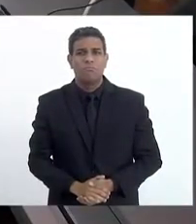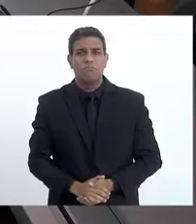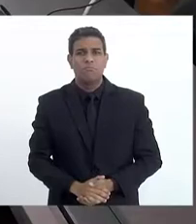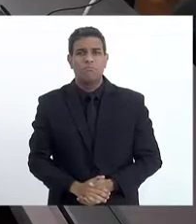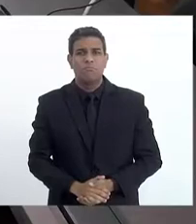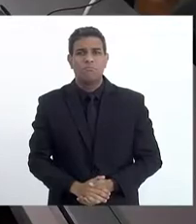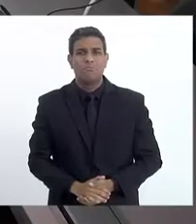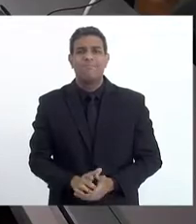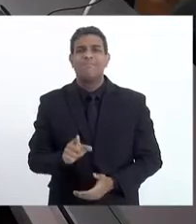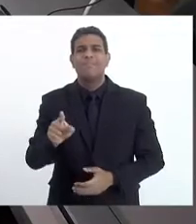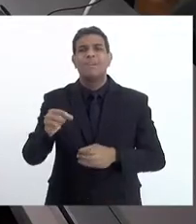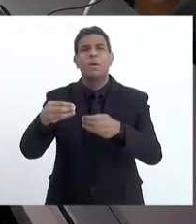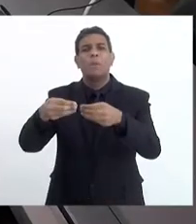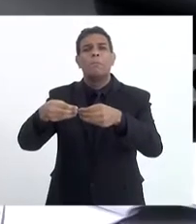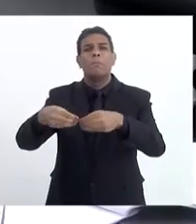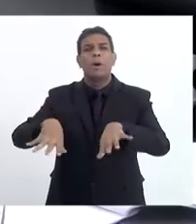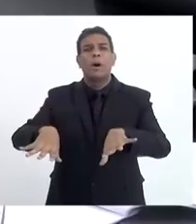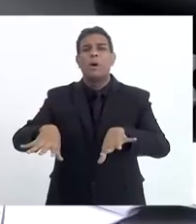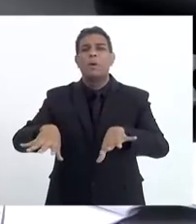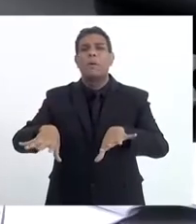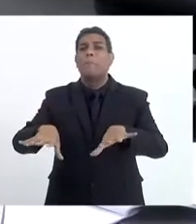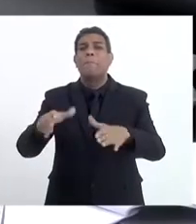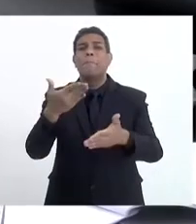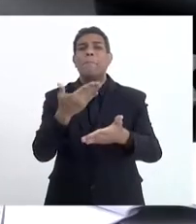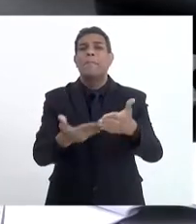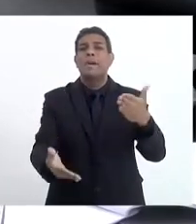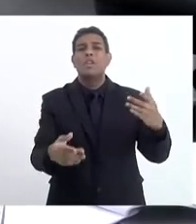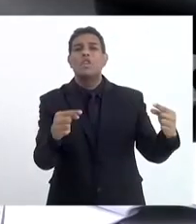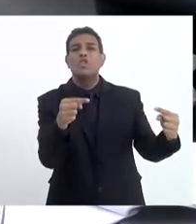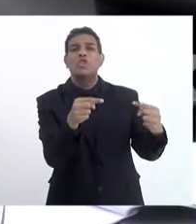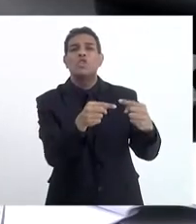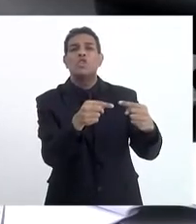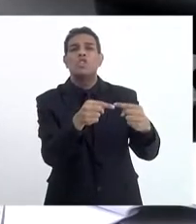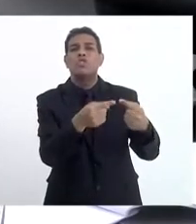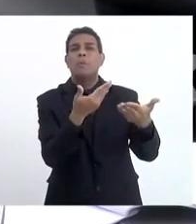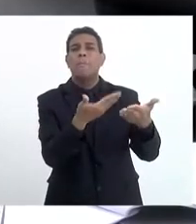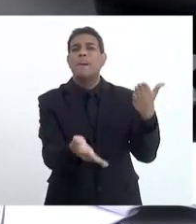prejudicado. Sim, mas... Não está prejudicado por lei, não. Ele perdeu o objeto. Ele perdeu o objeto, então.